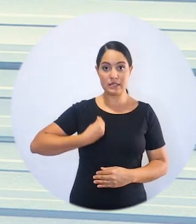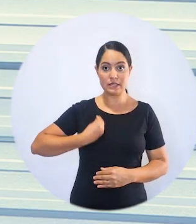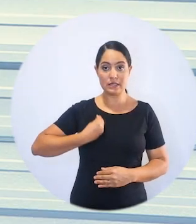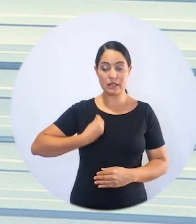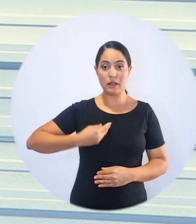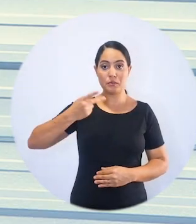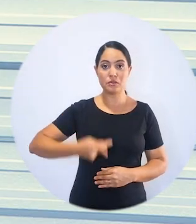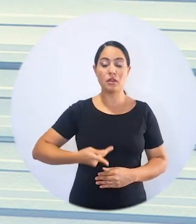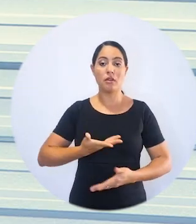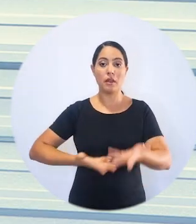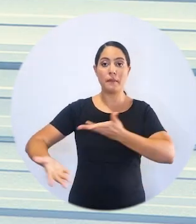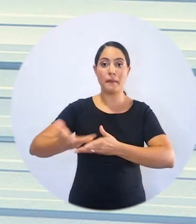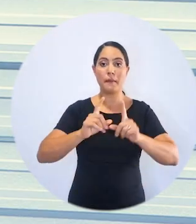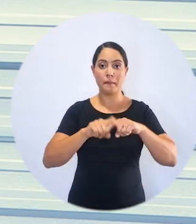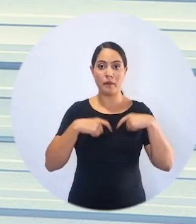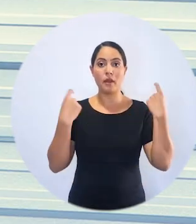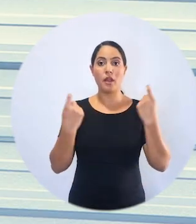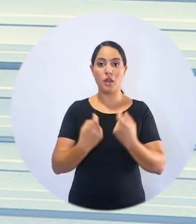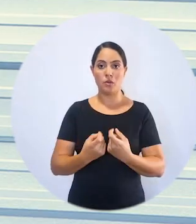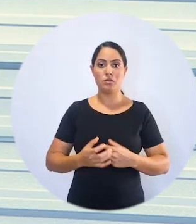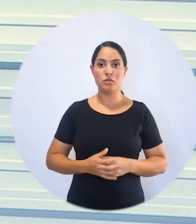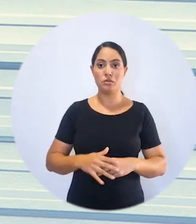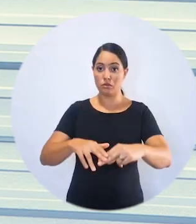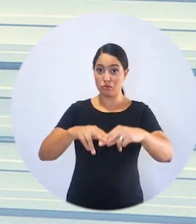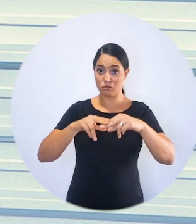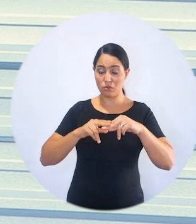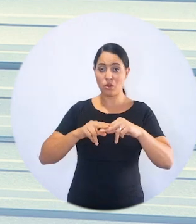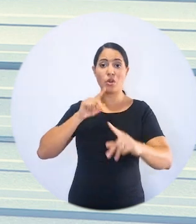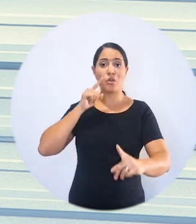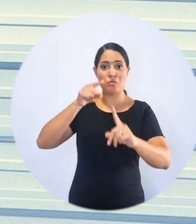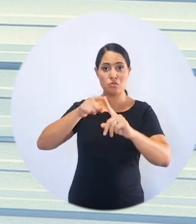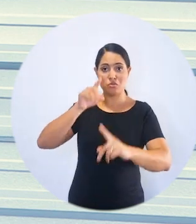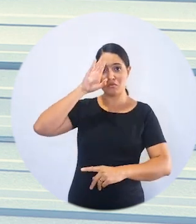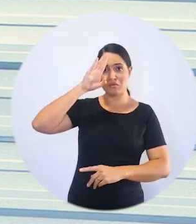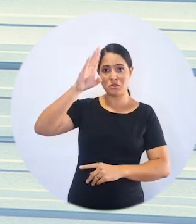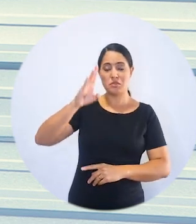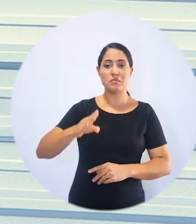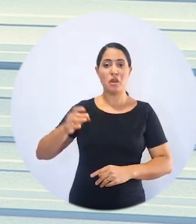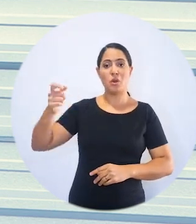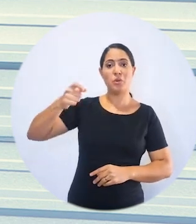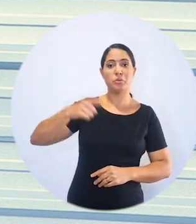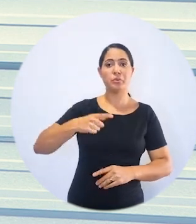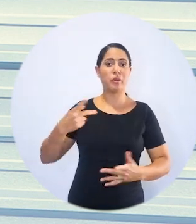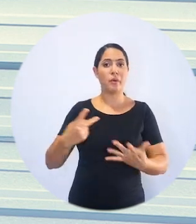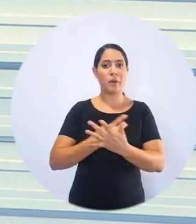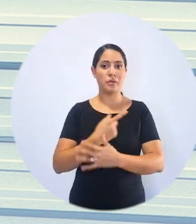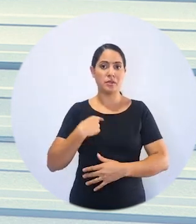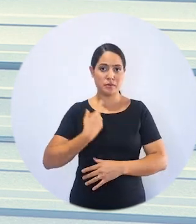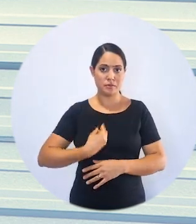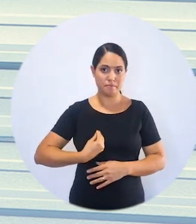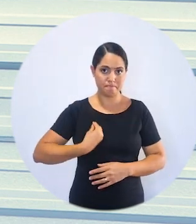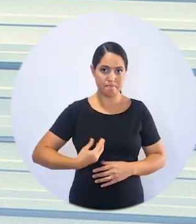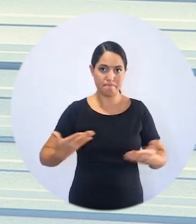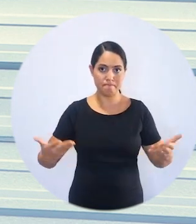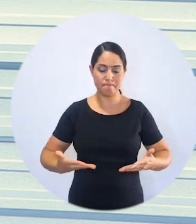Estamos aqui reunidos em nome de um sentimento muito maior do que a adversidade que se colocou em nosso caminho.